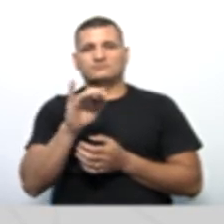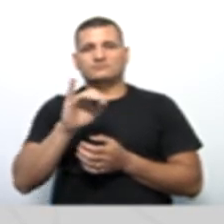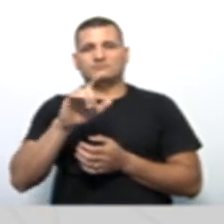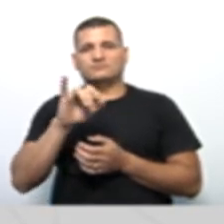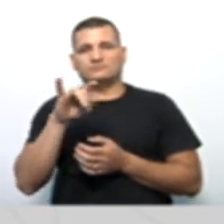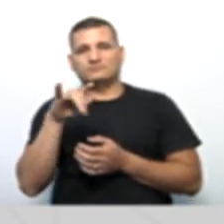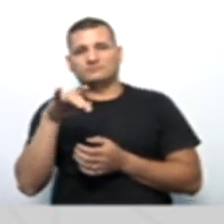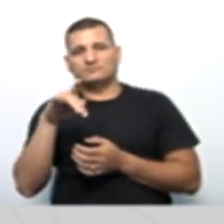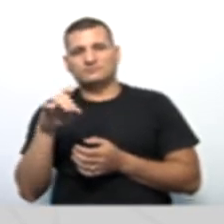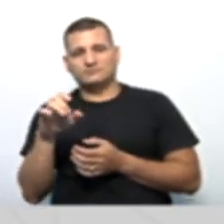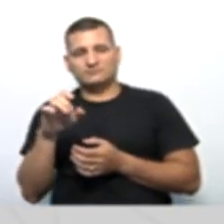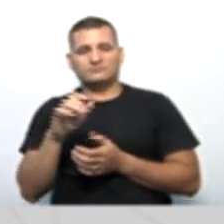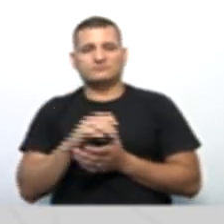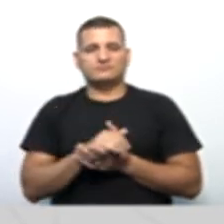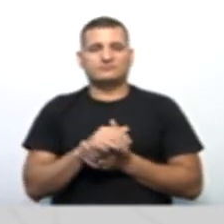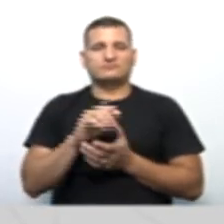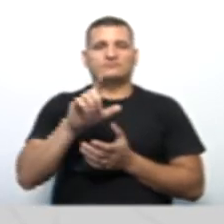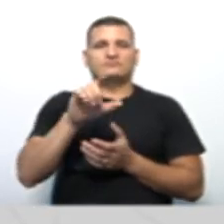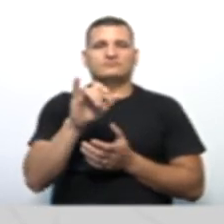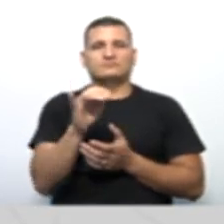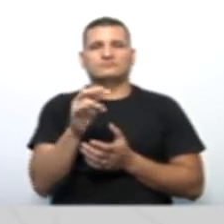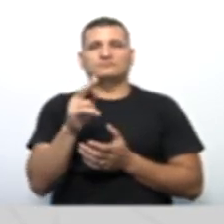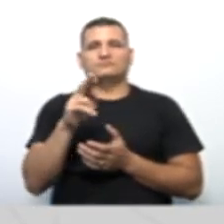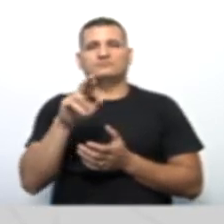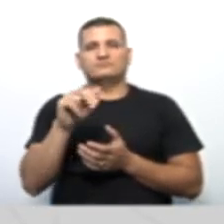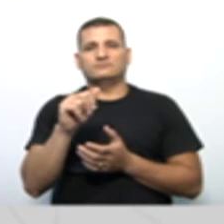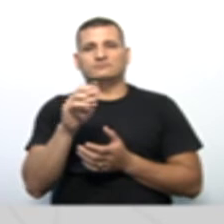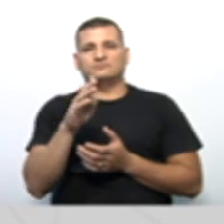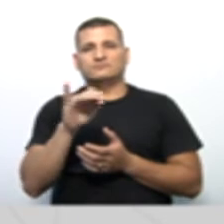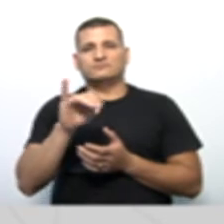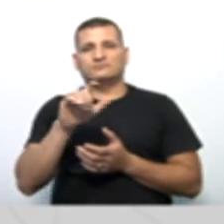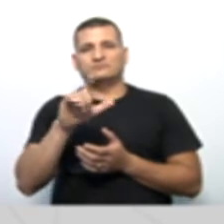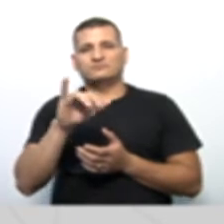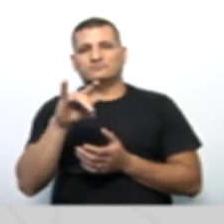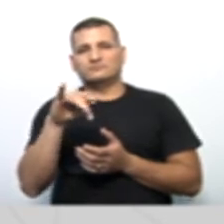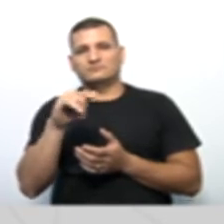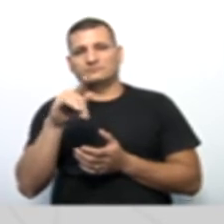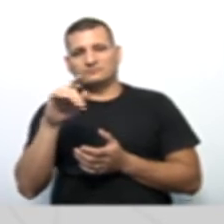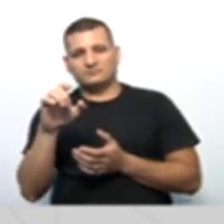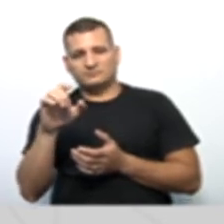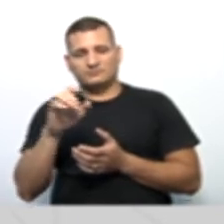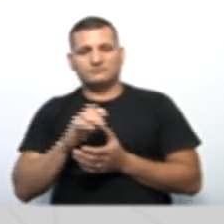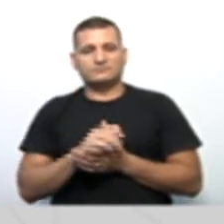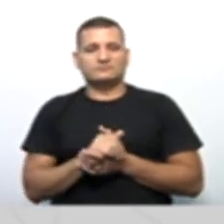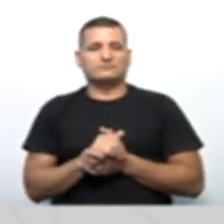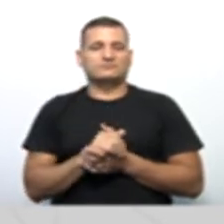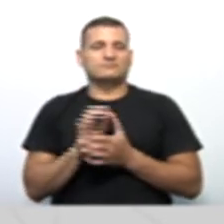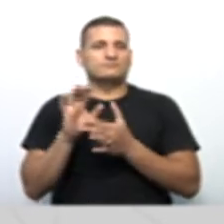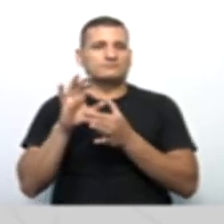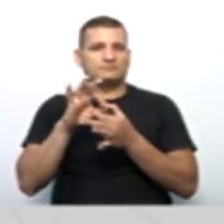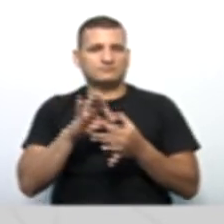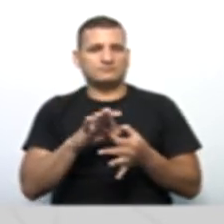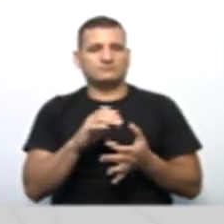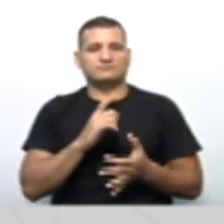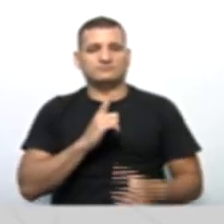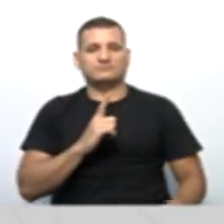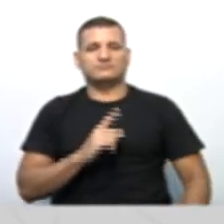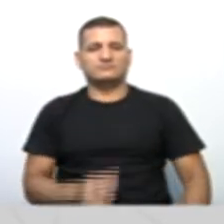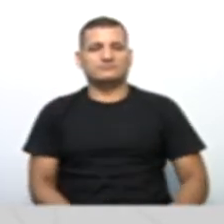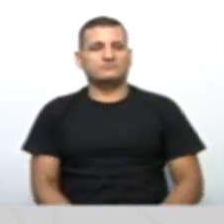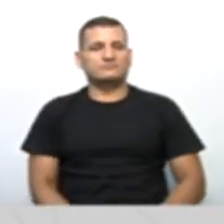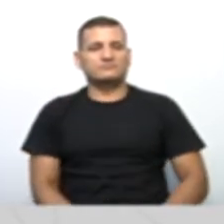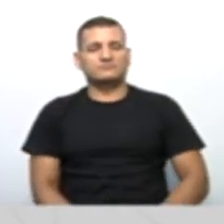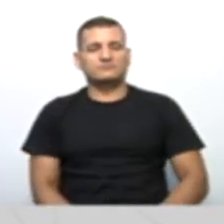habilidade na pessoa de portuguesa está querendo se matar mas existe nesse ponto o contexto aqui do para a gente ela vai